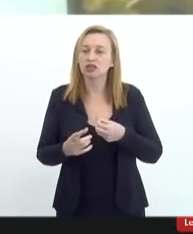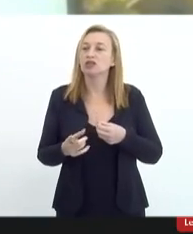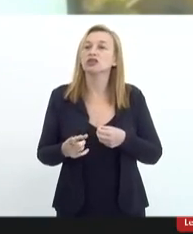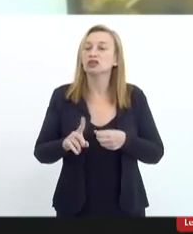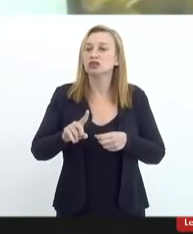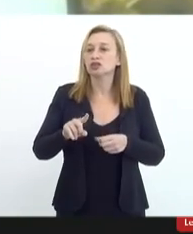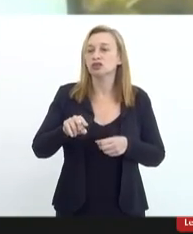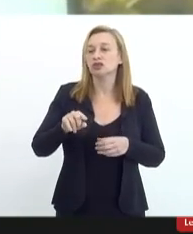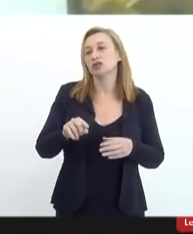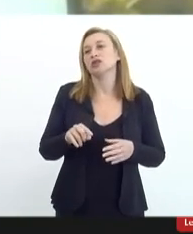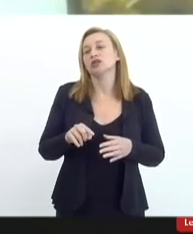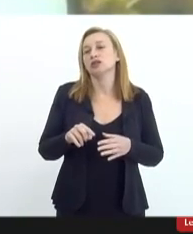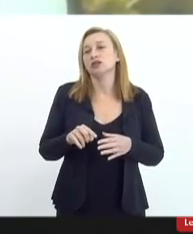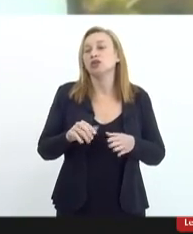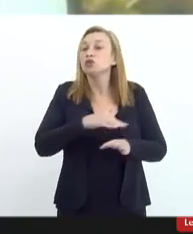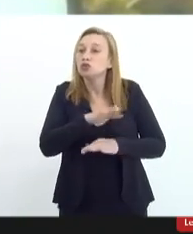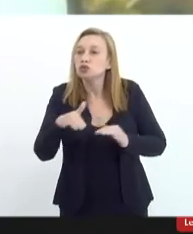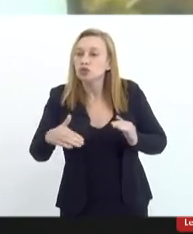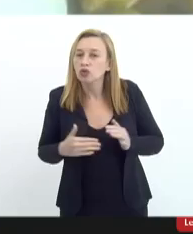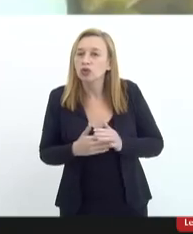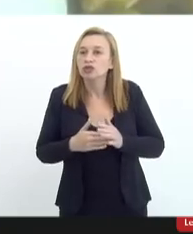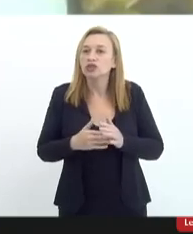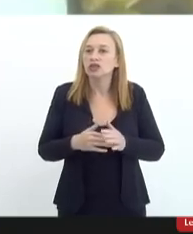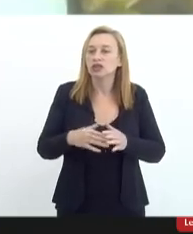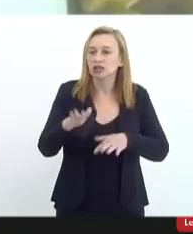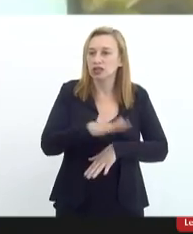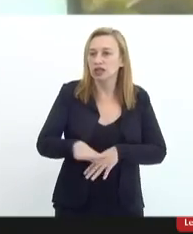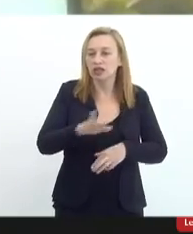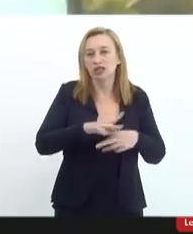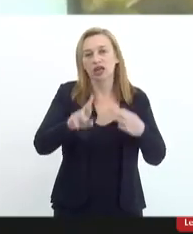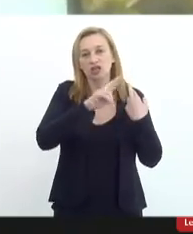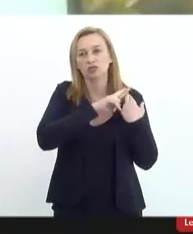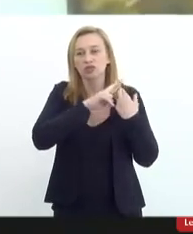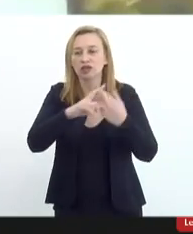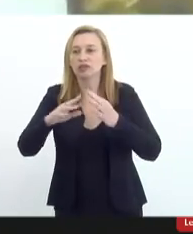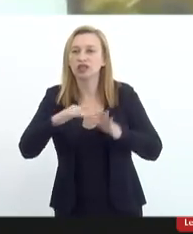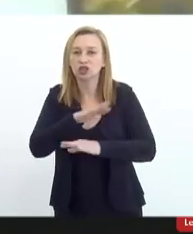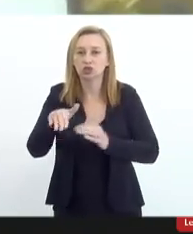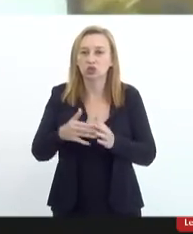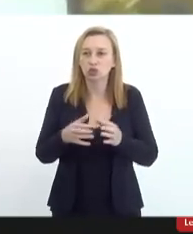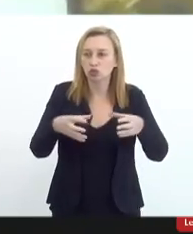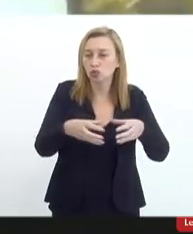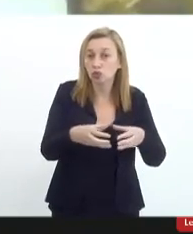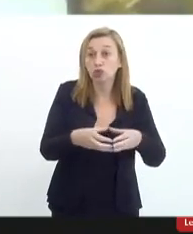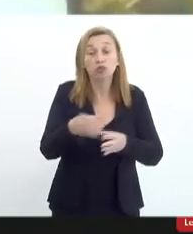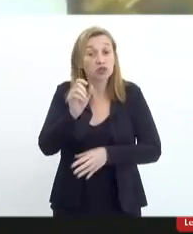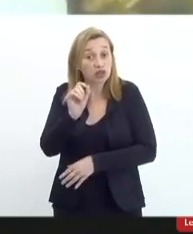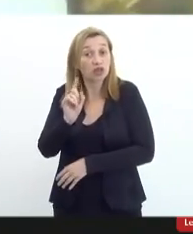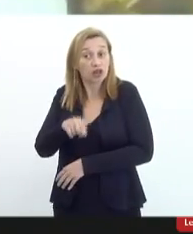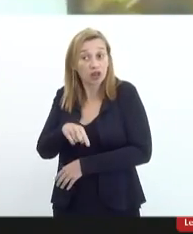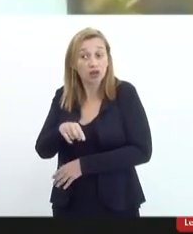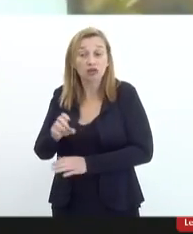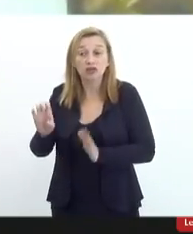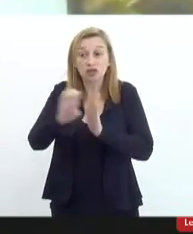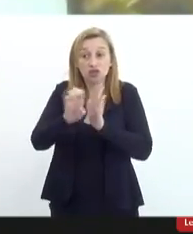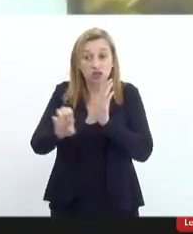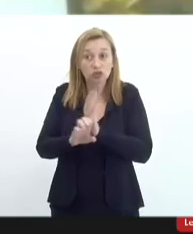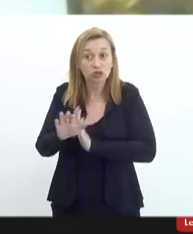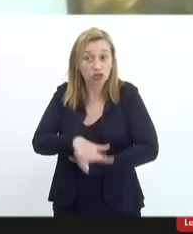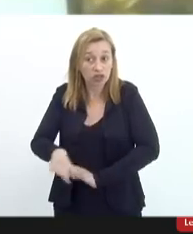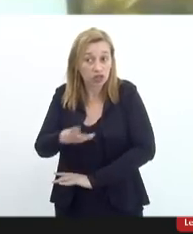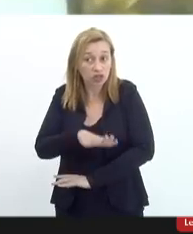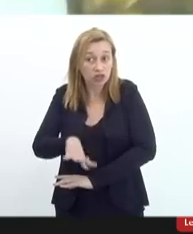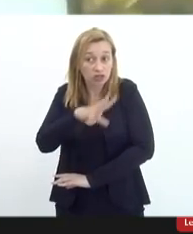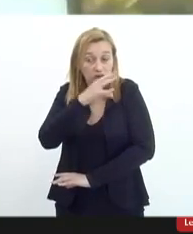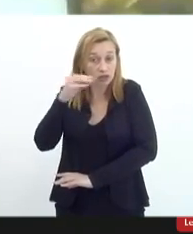Toda criança é responsabilidade de toda a comunidade, que é o que diz o Estatuto da Criança e do